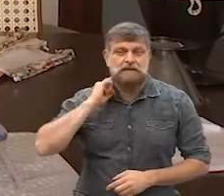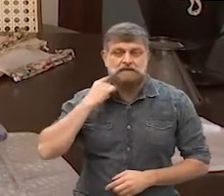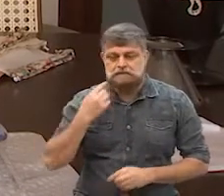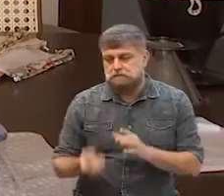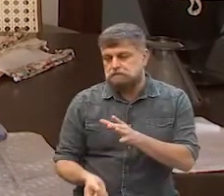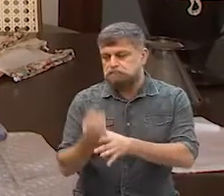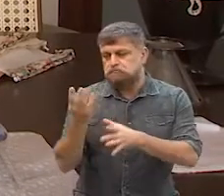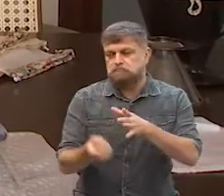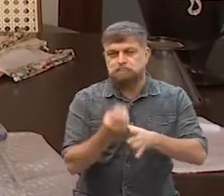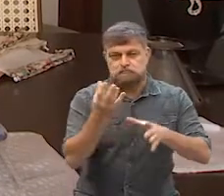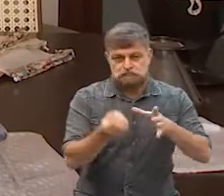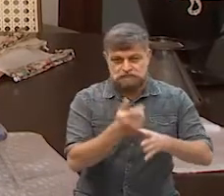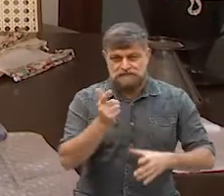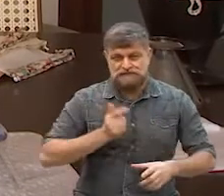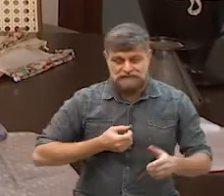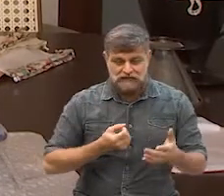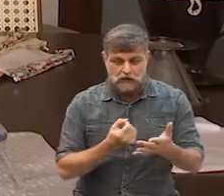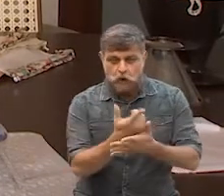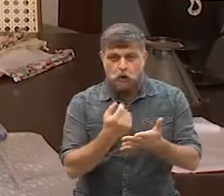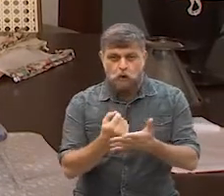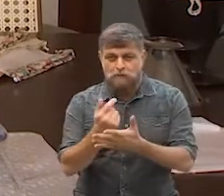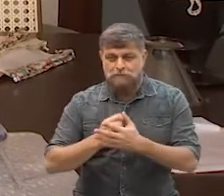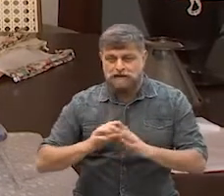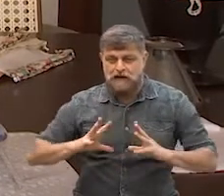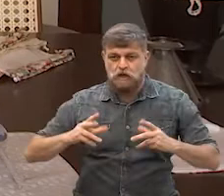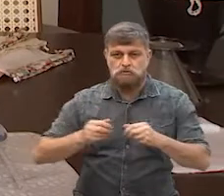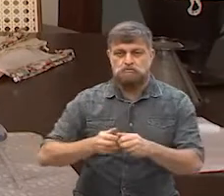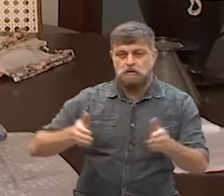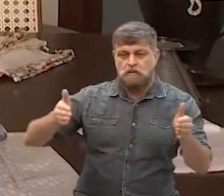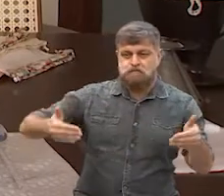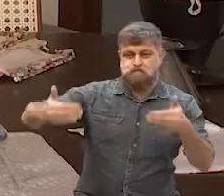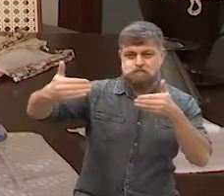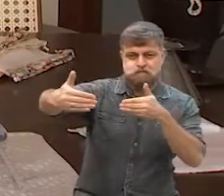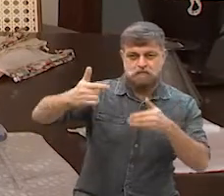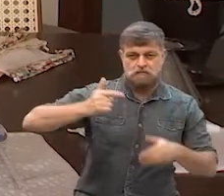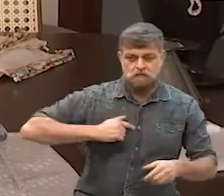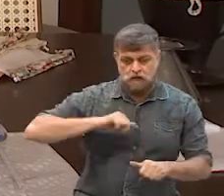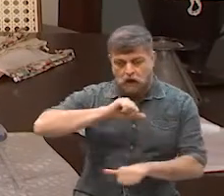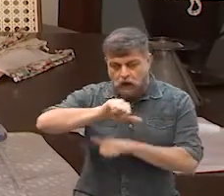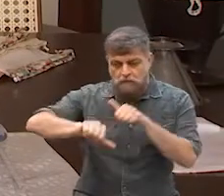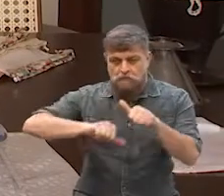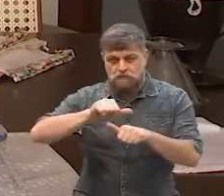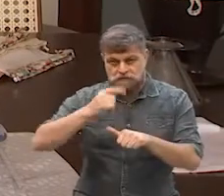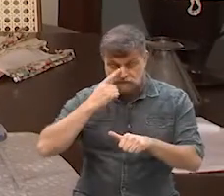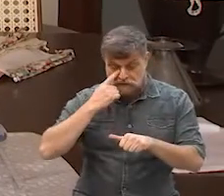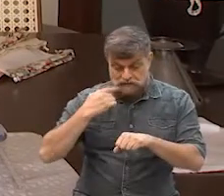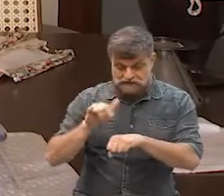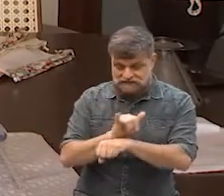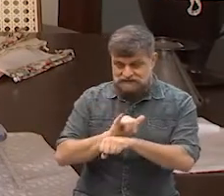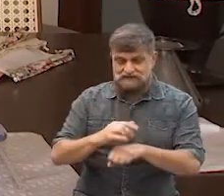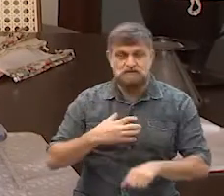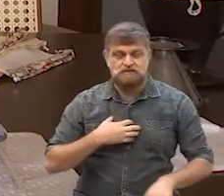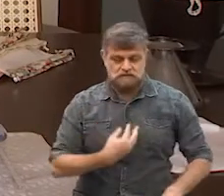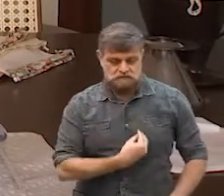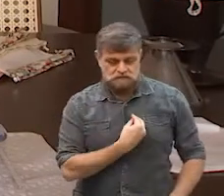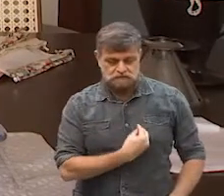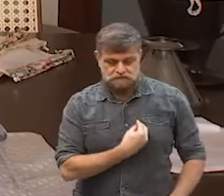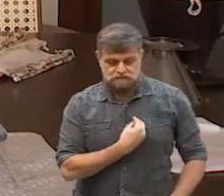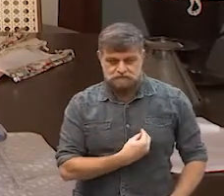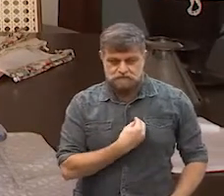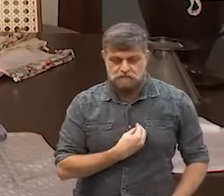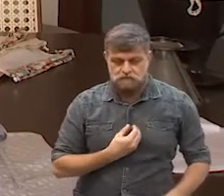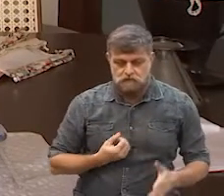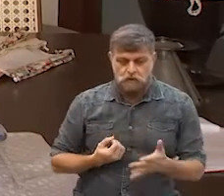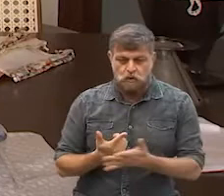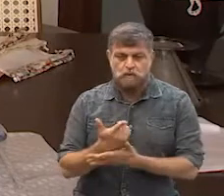lixo, você tem que comprar tudo a granel. Você tem que mudar completamente o seu modo de viver, comprar tudo de segunda